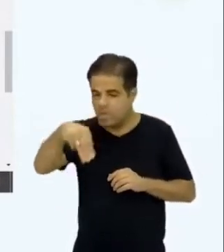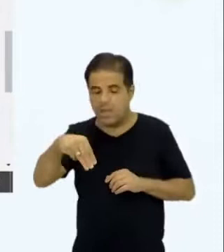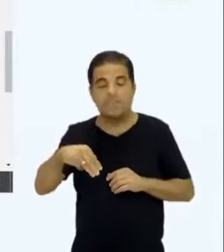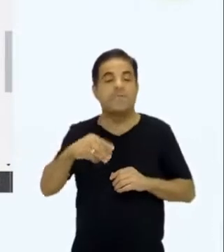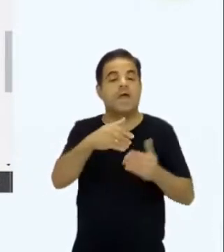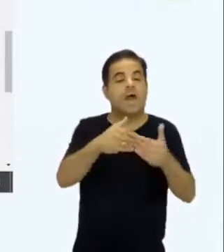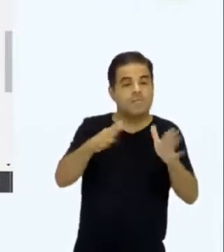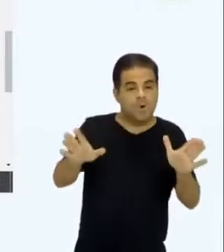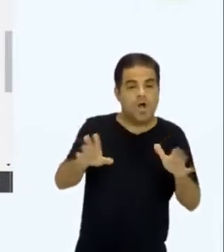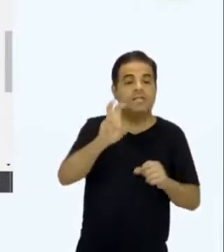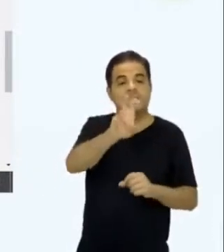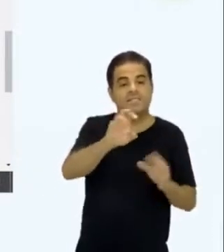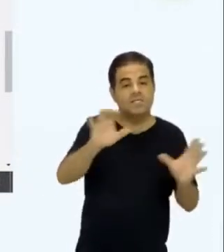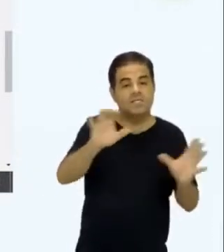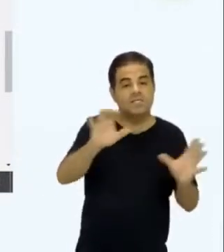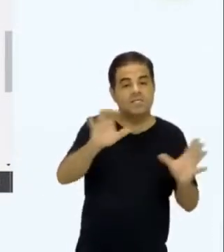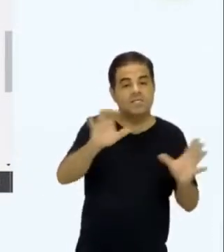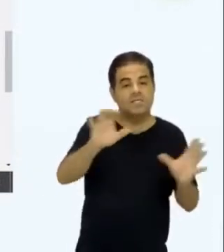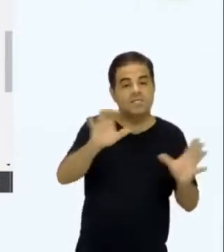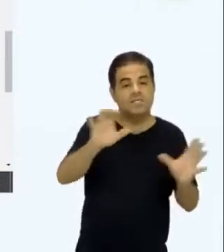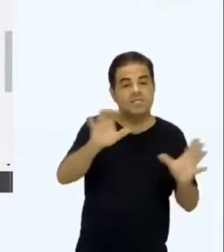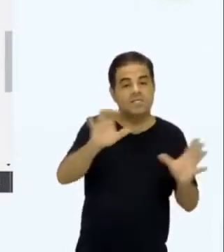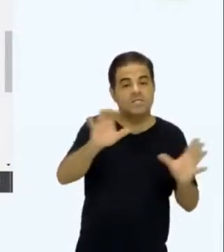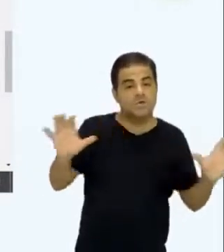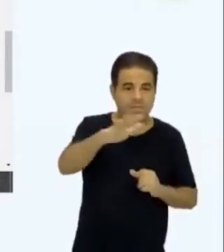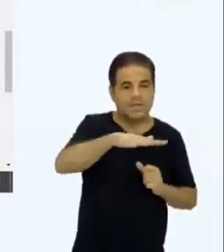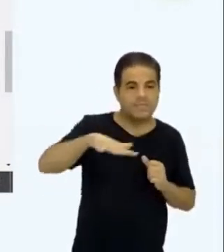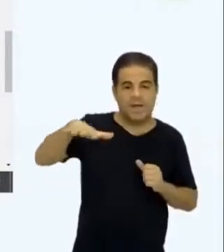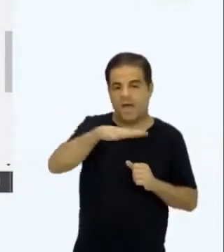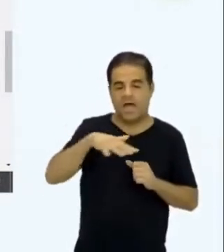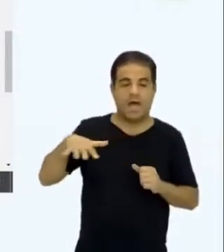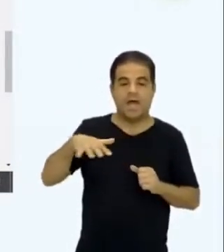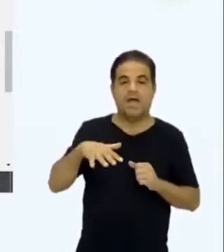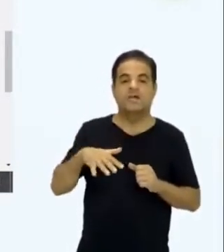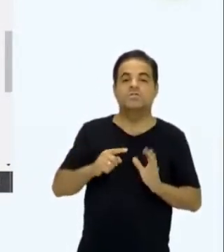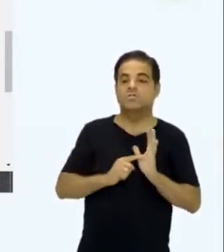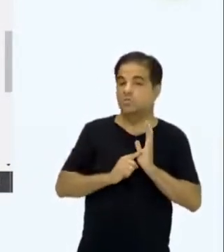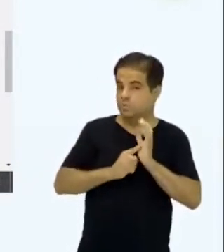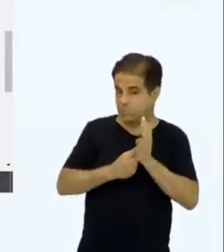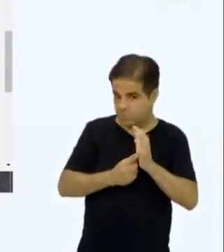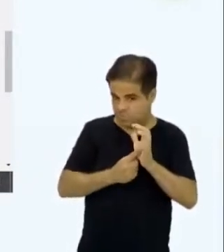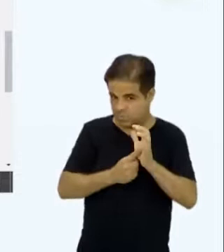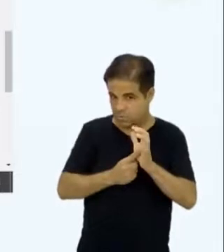vamos conectá-la diretamente na parte do sinal do servomotor.